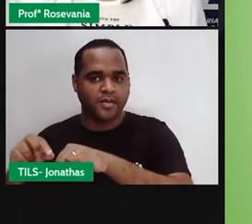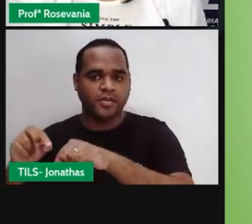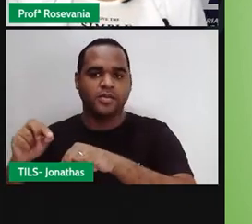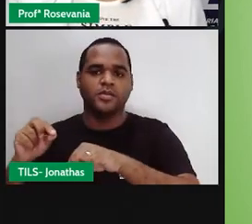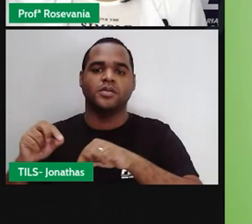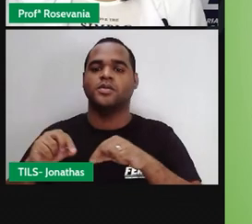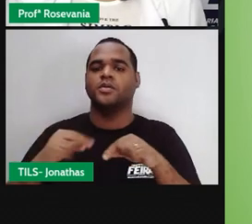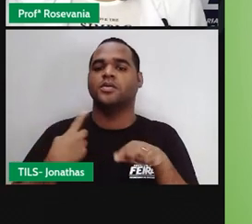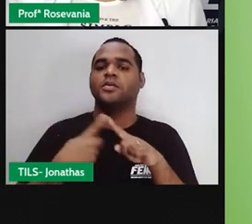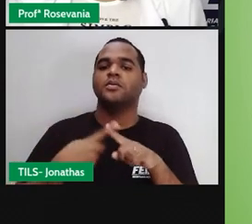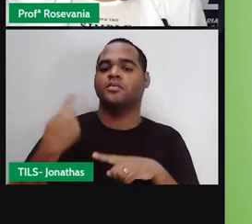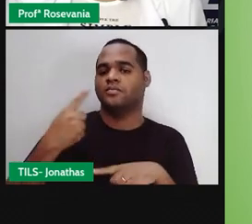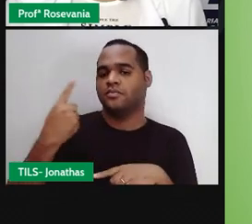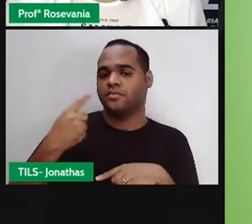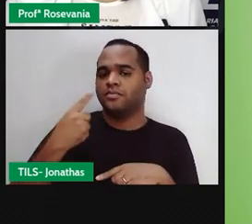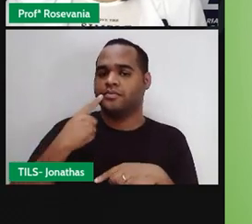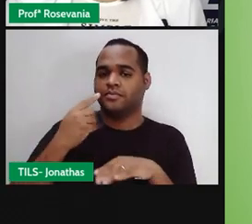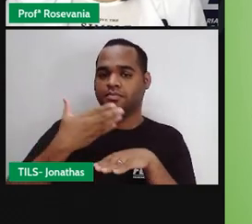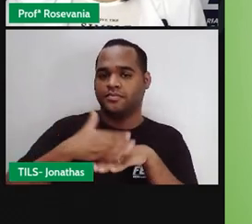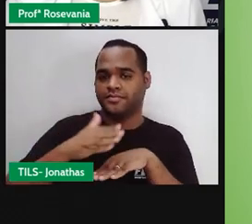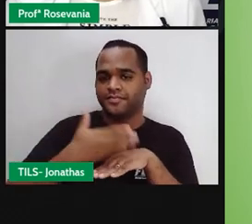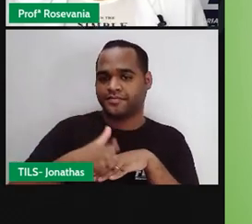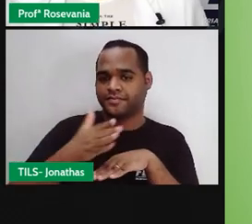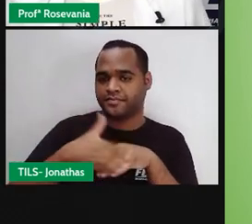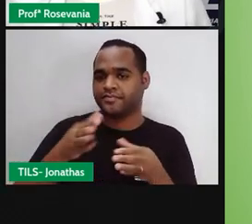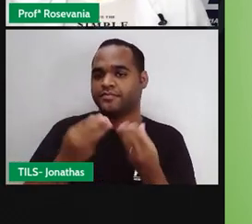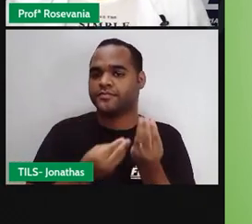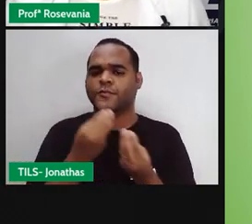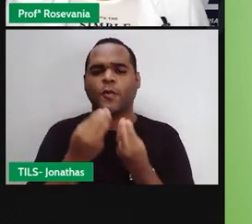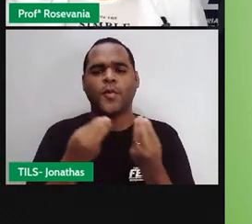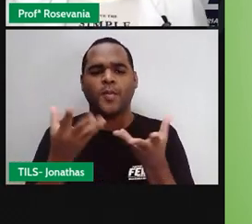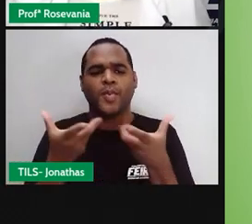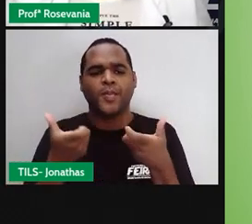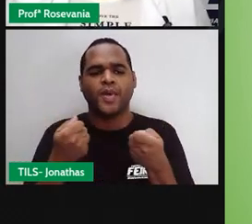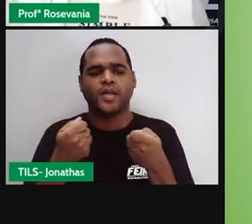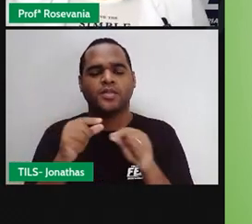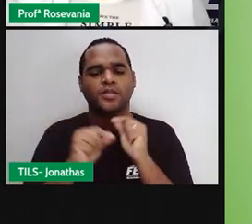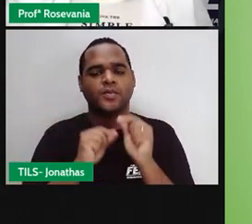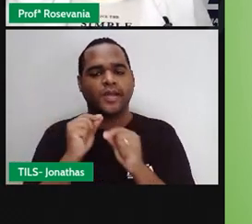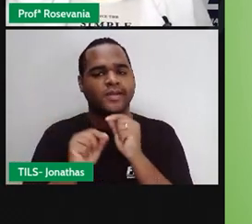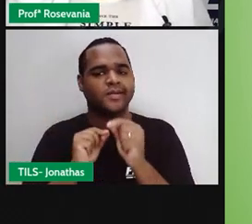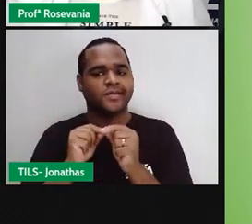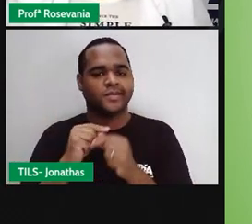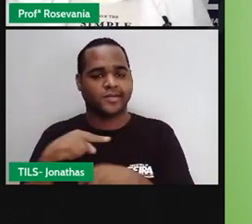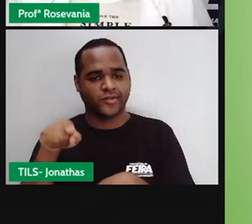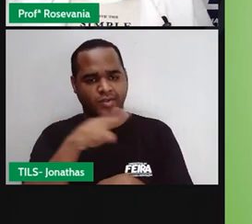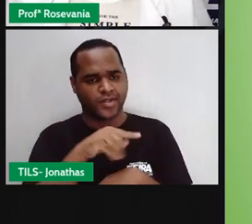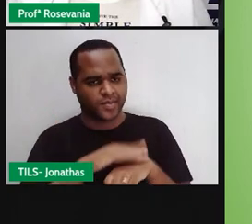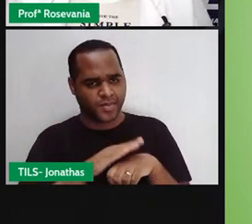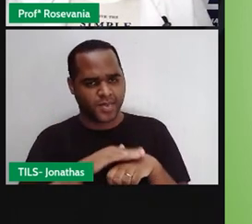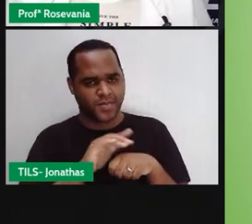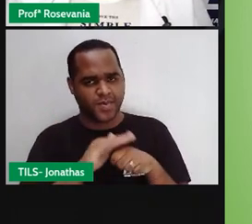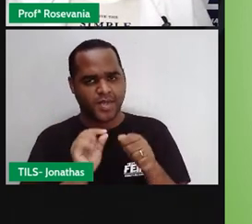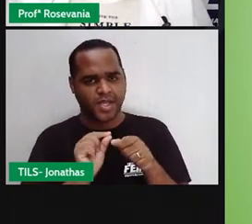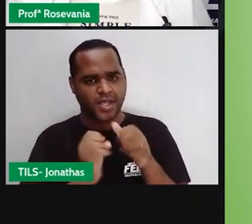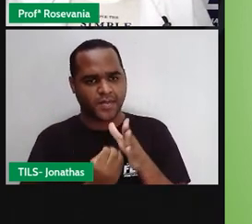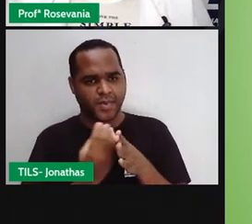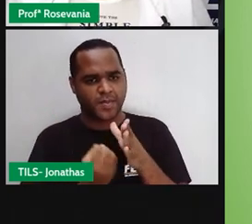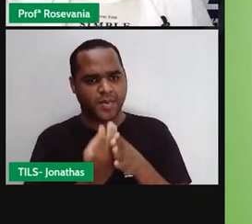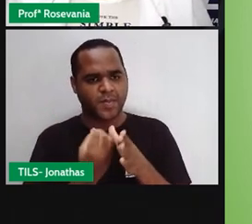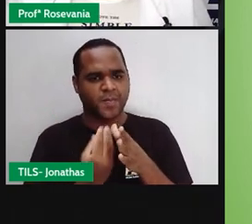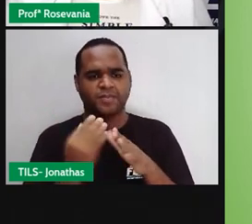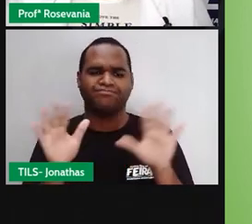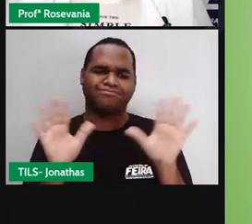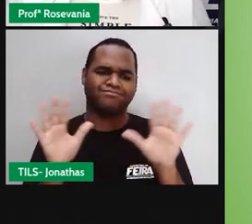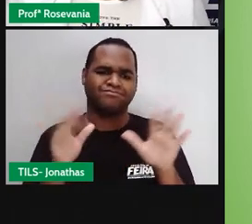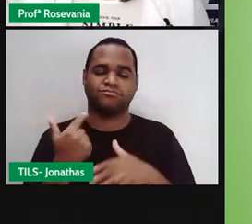primeiro a gente tomou um treinamento para usar essas máquinas. Não fomos nós quem criamos essas máquinas para poder